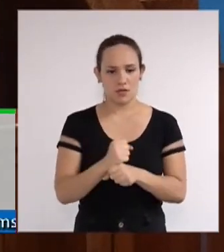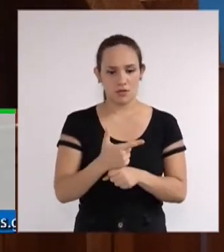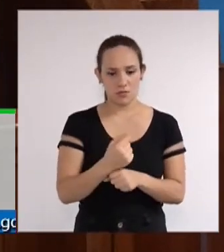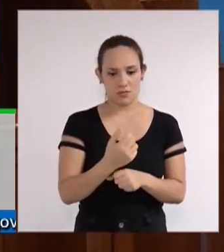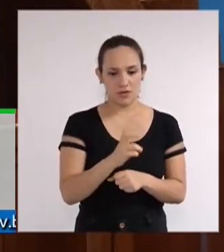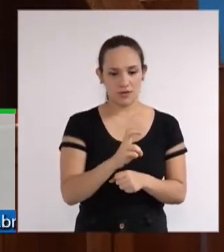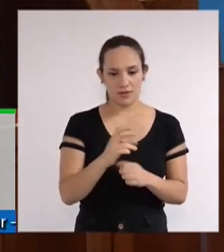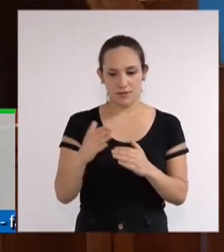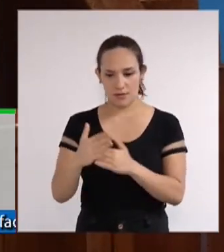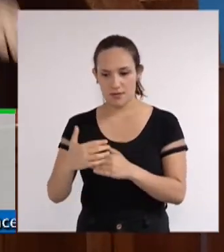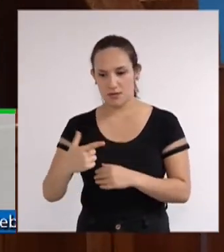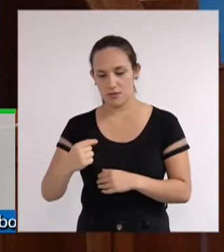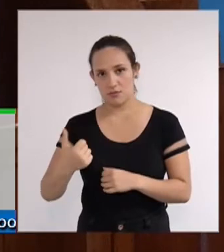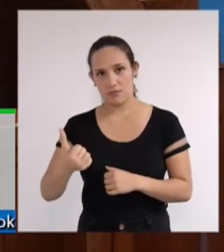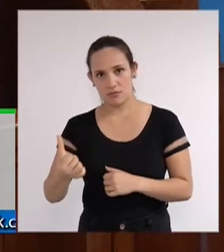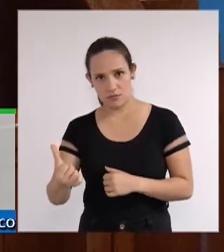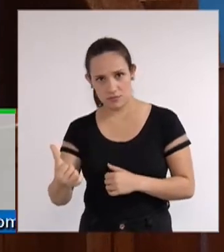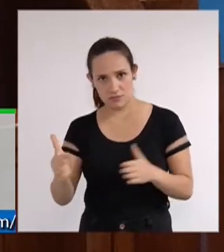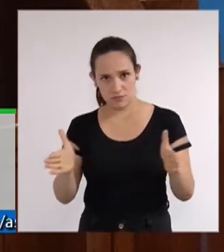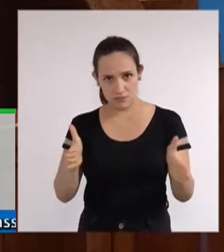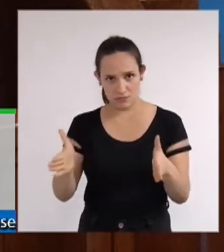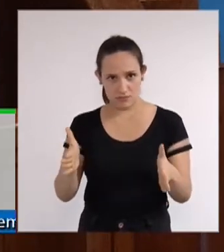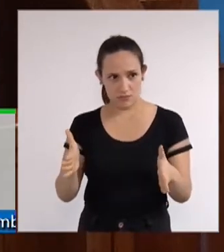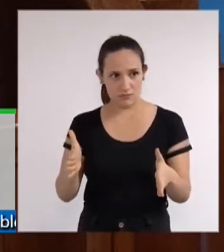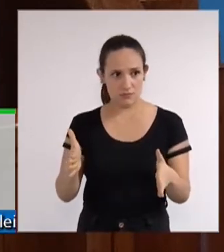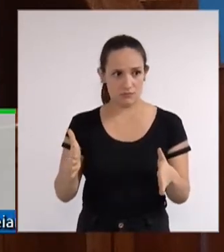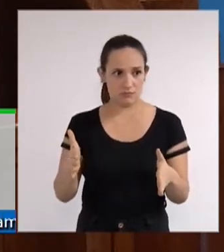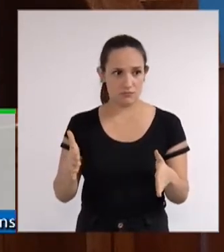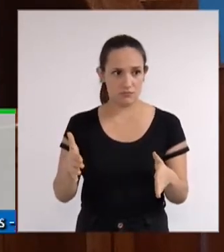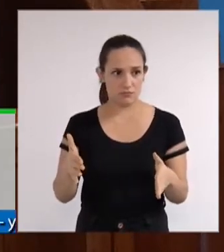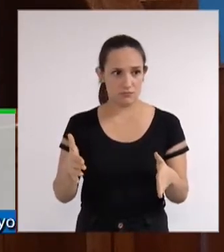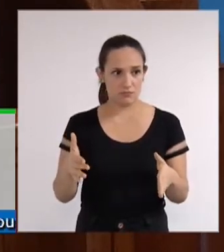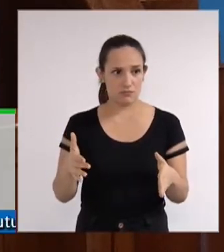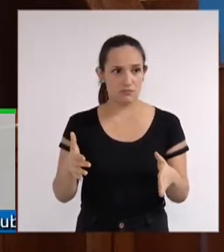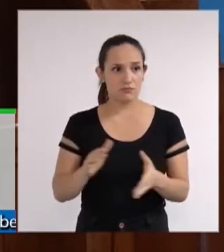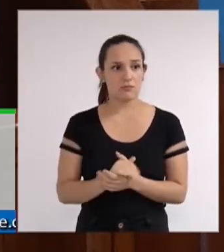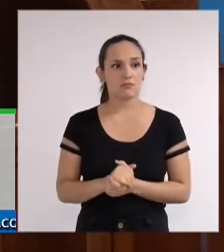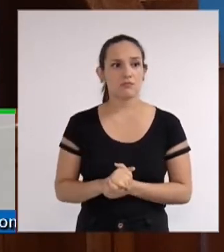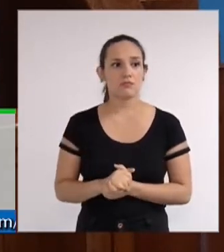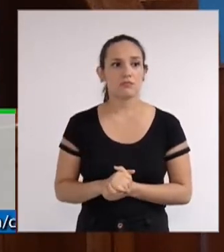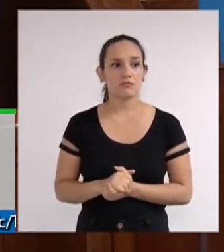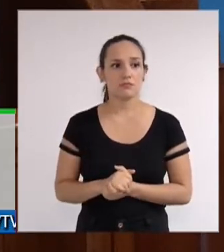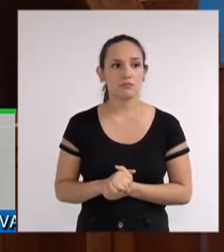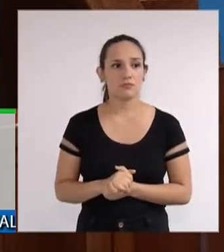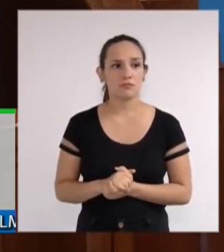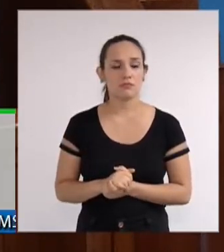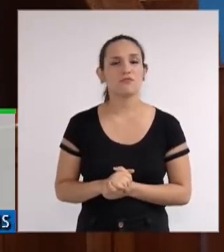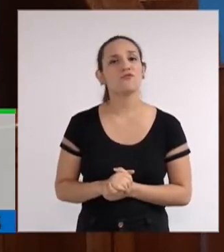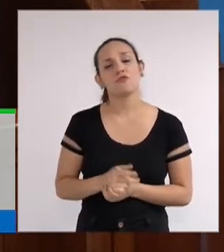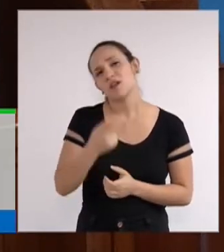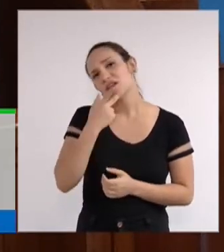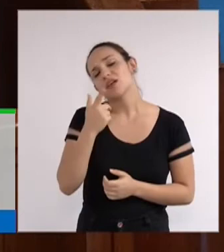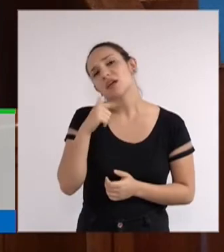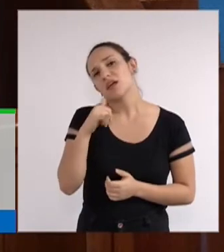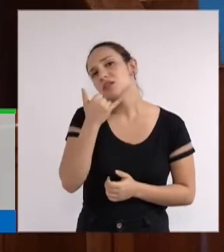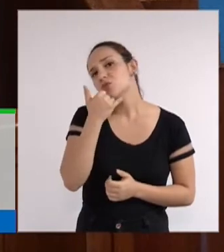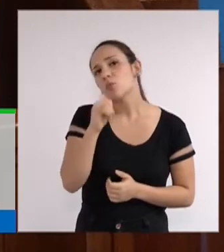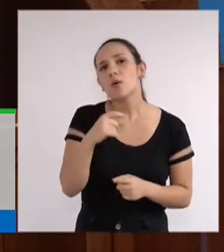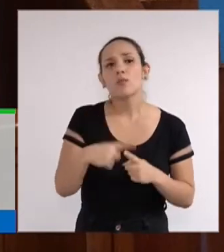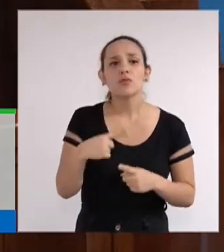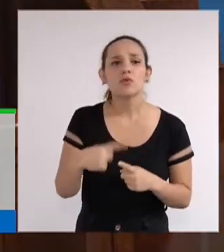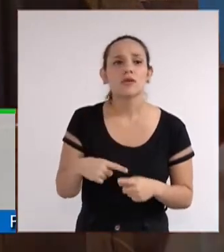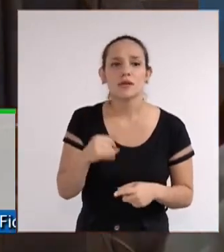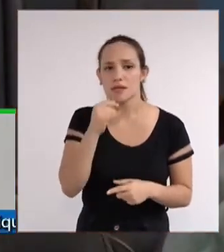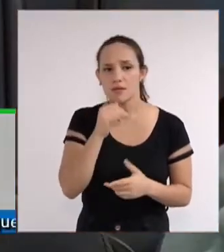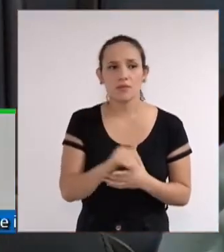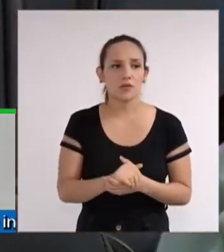2016 e 2017, ao longo de 2 anos, o que ele fez? Ele ficou girando em torno de um pretexto de